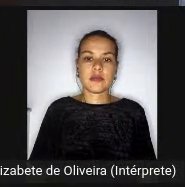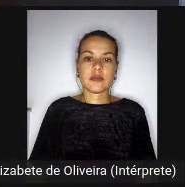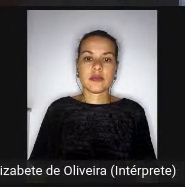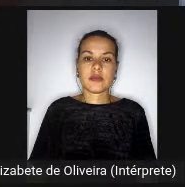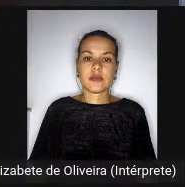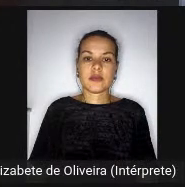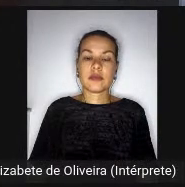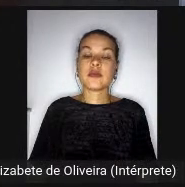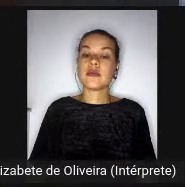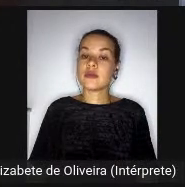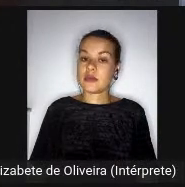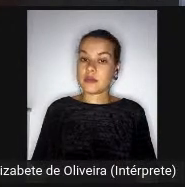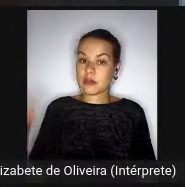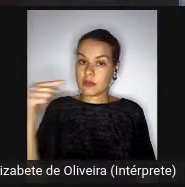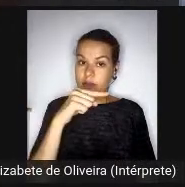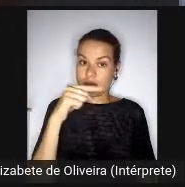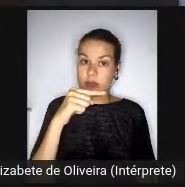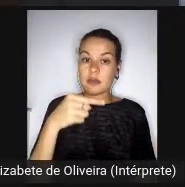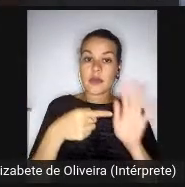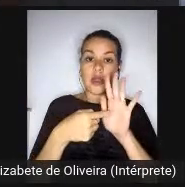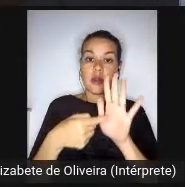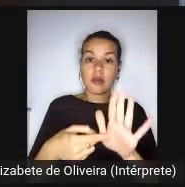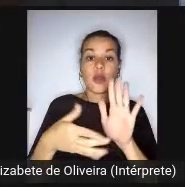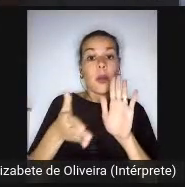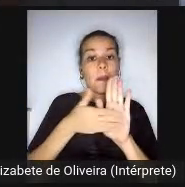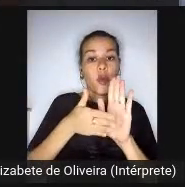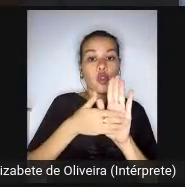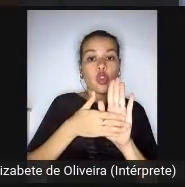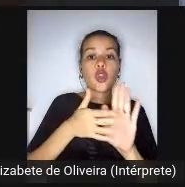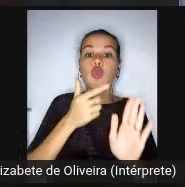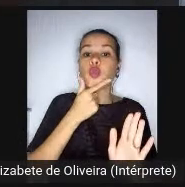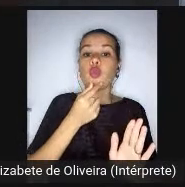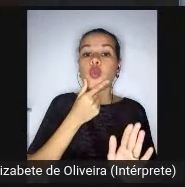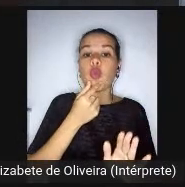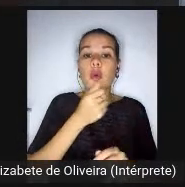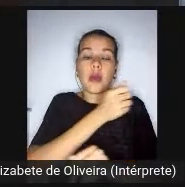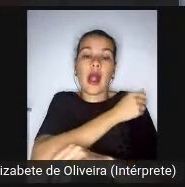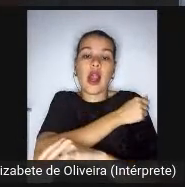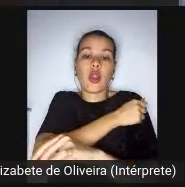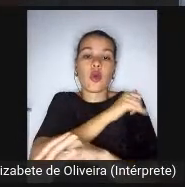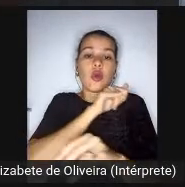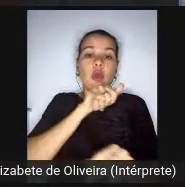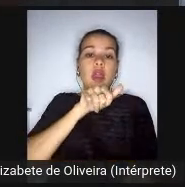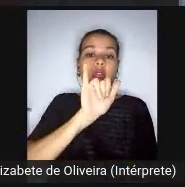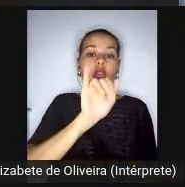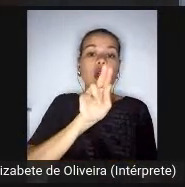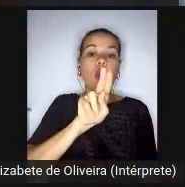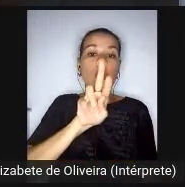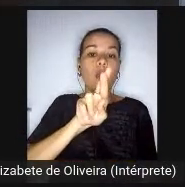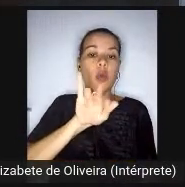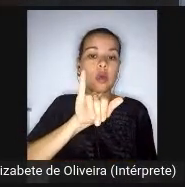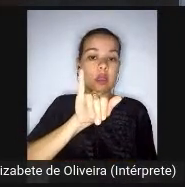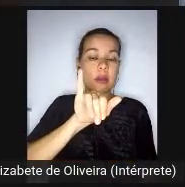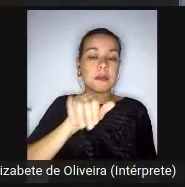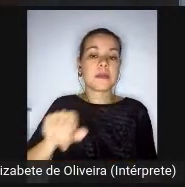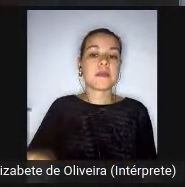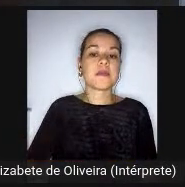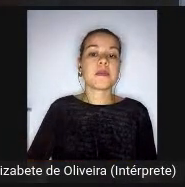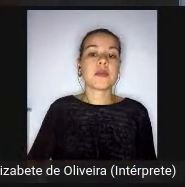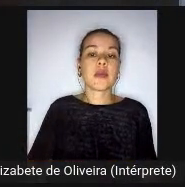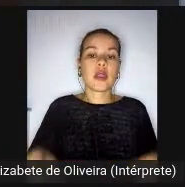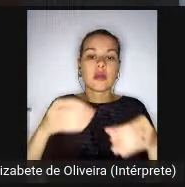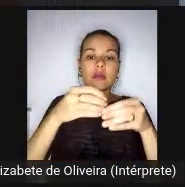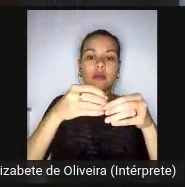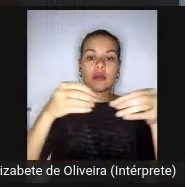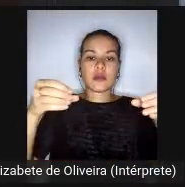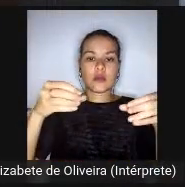e esse projeto ele está sendo conduzido pelo aluno Yuri Lima você Observe aqui né que nós temos o bocal e esse a partir